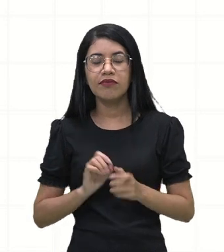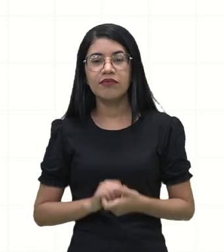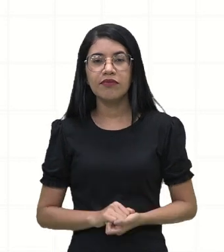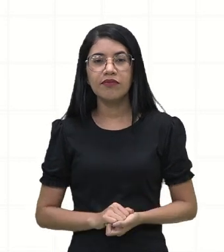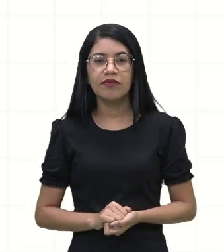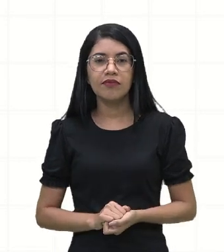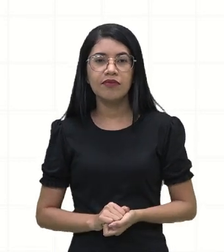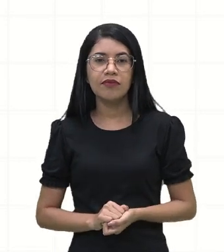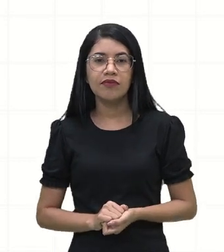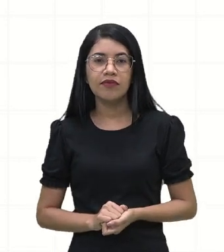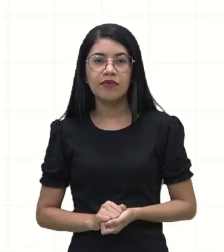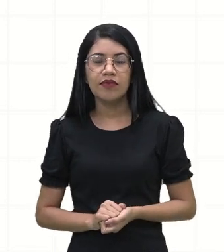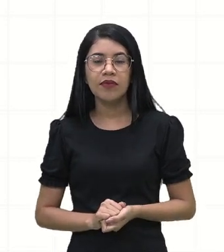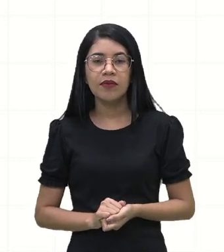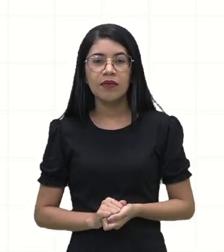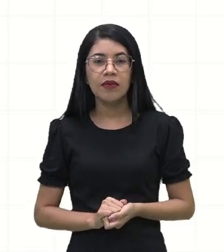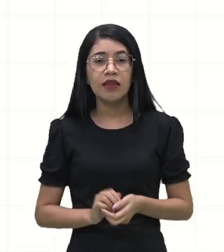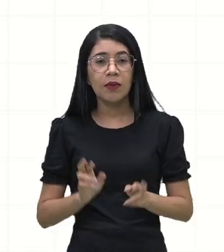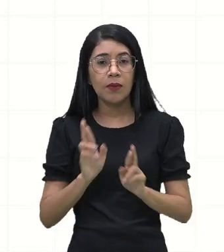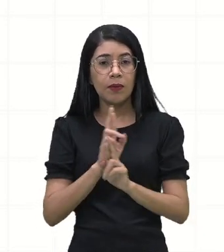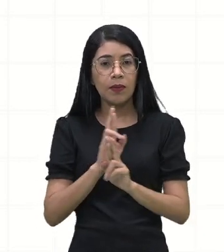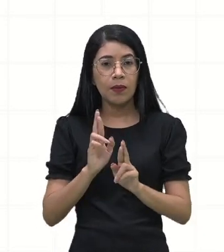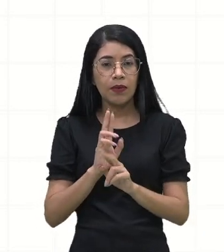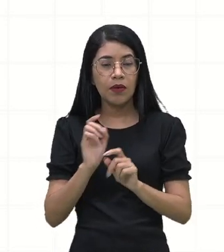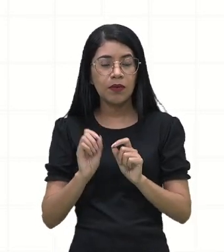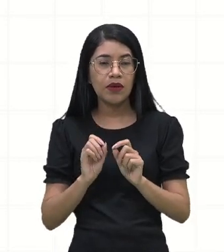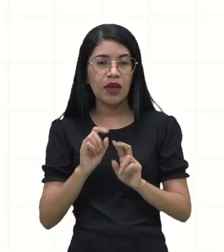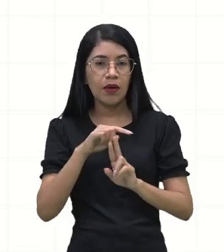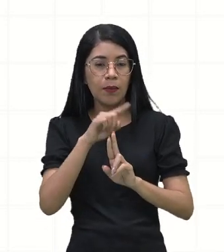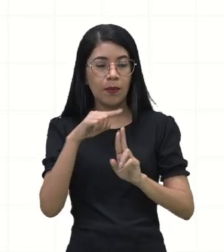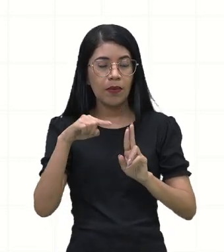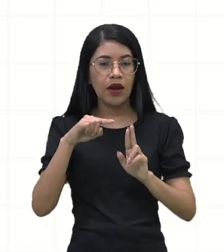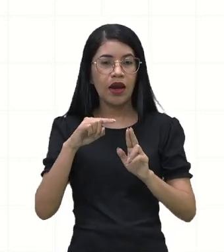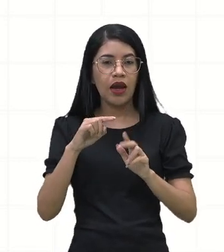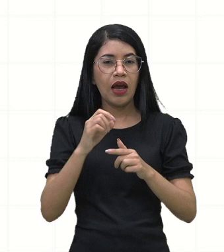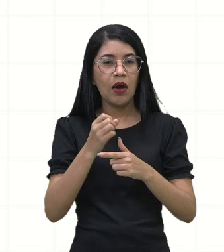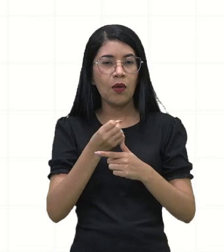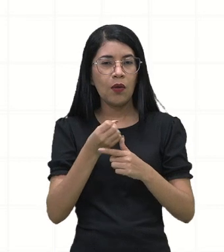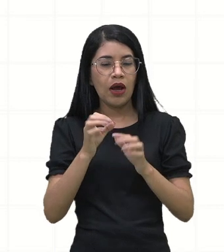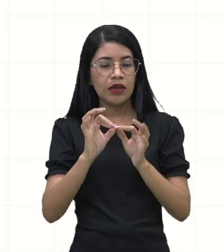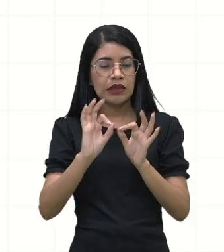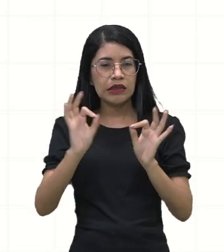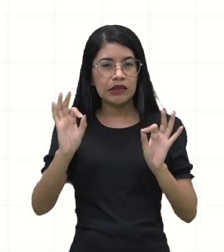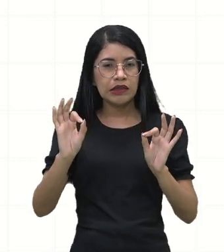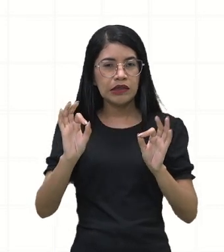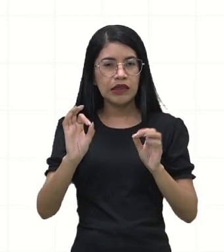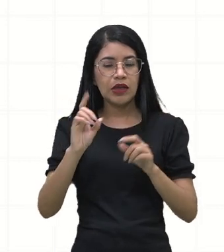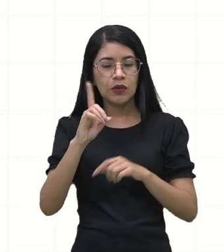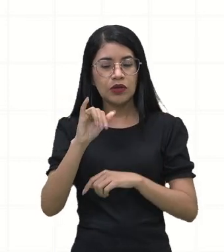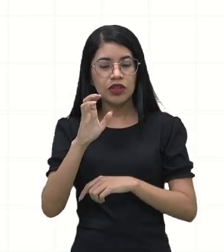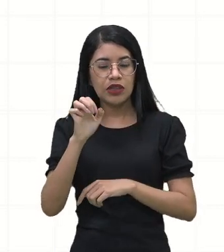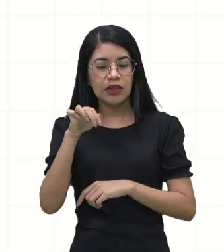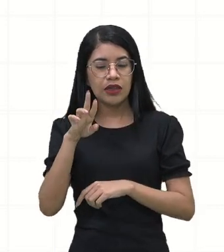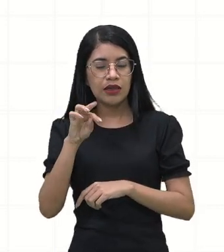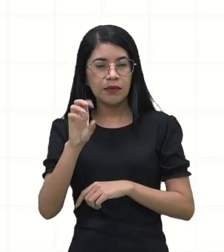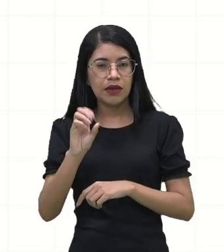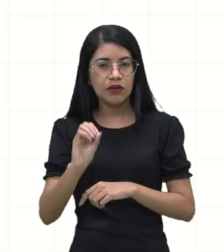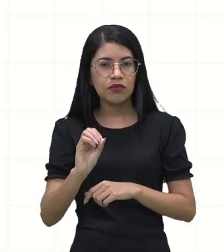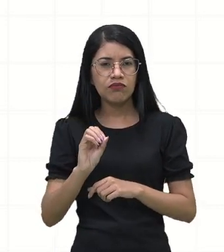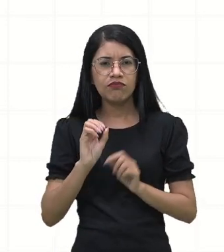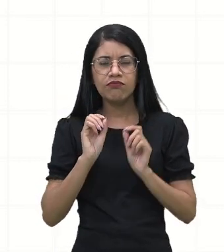entre circunferência e diâmetro. Então, aqui, ó, tem uma razão. O que lembra a